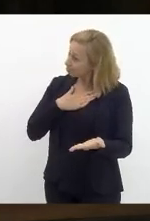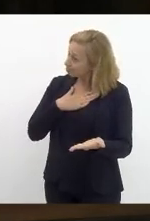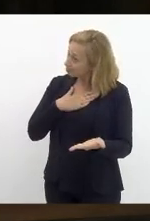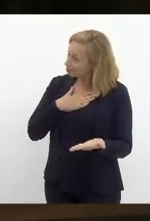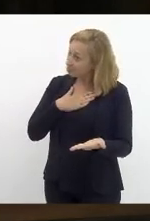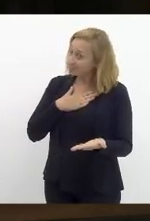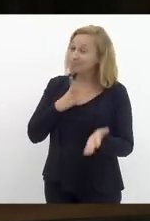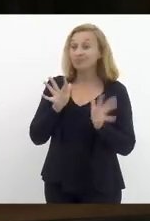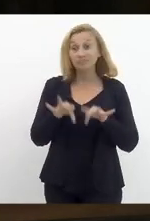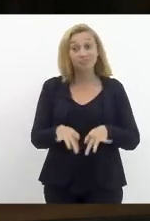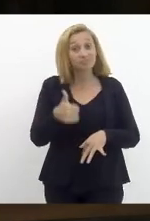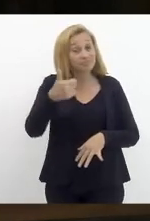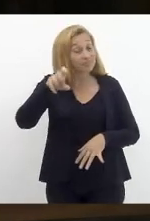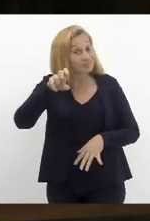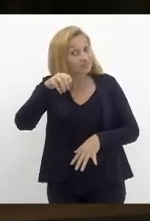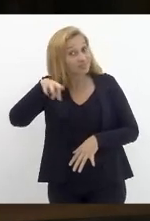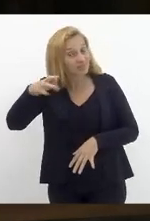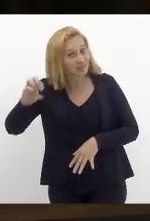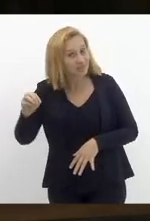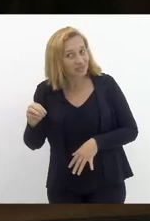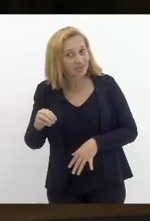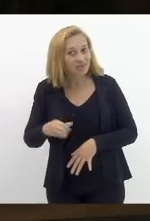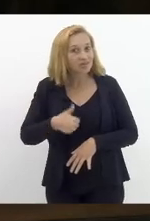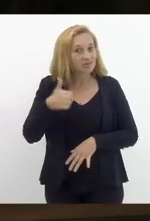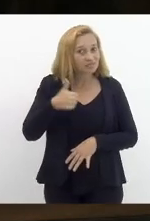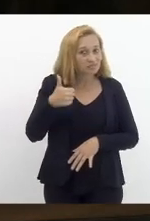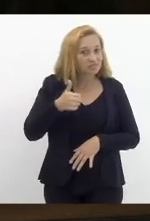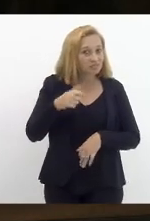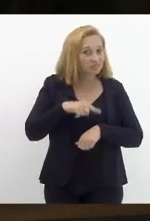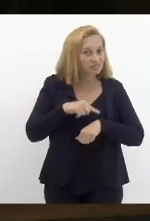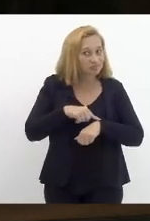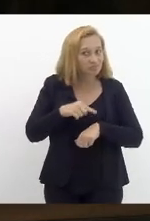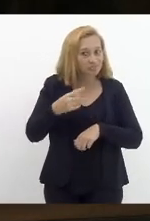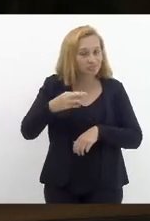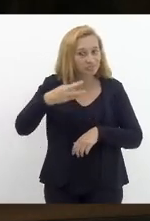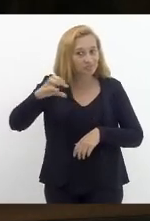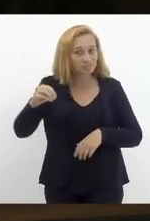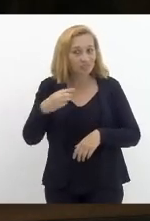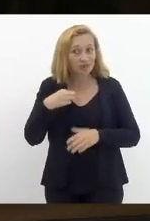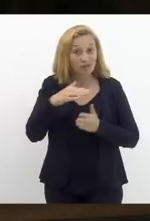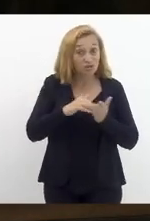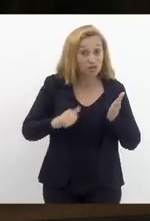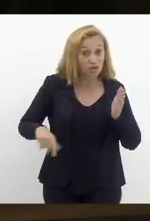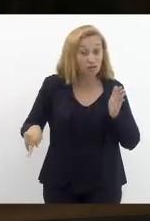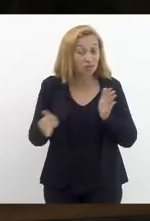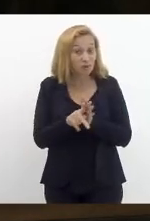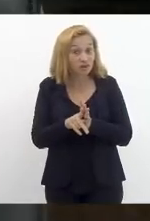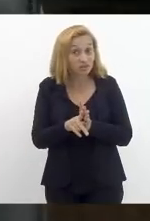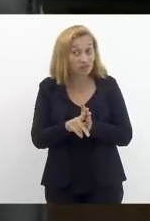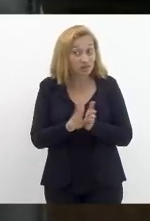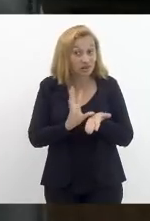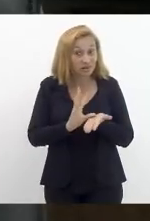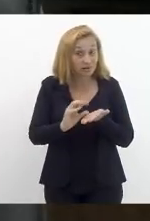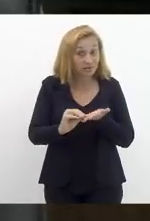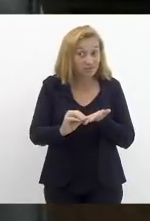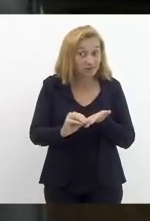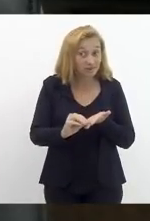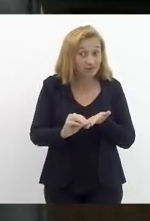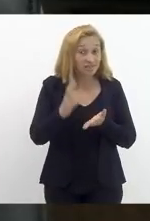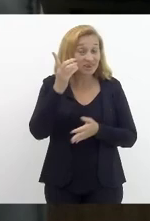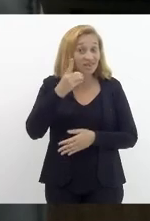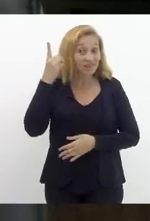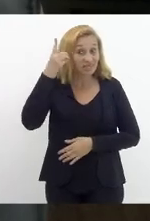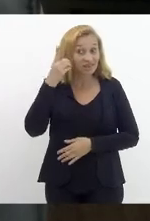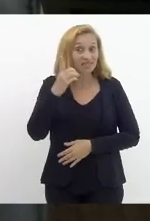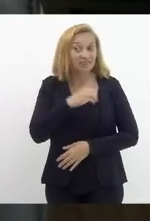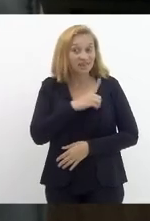terminou no dia 15 de março, na primeira quinzena de março, quando eu retirei o projeto de pauta, projeto de delegado